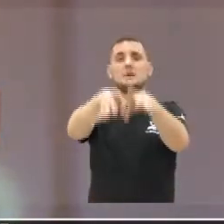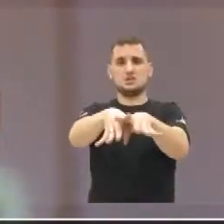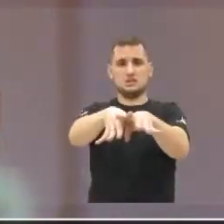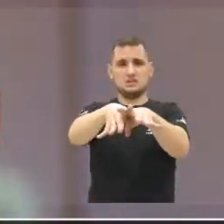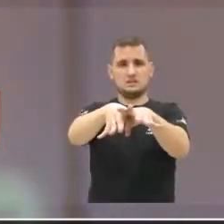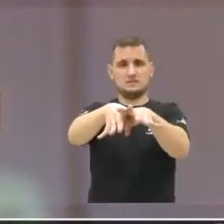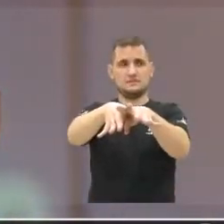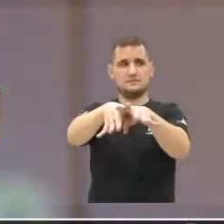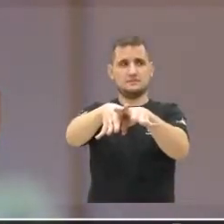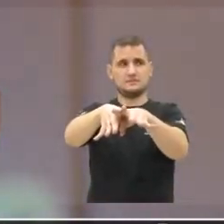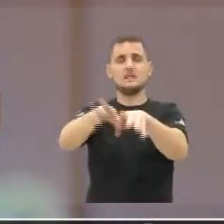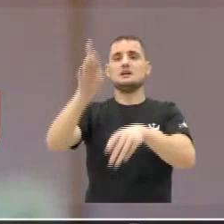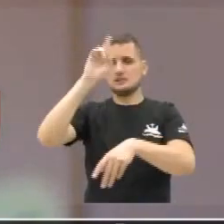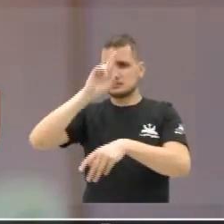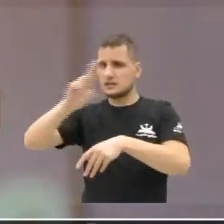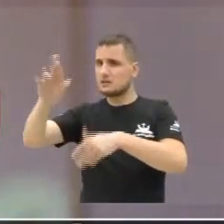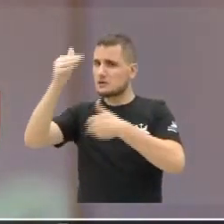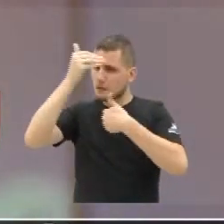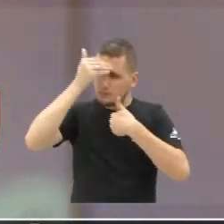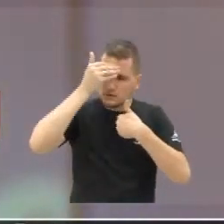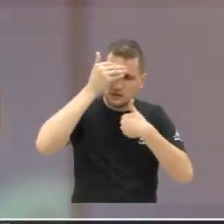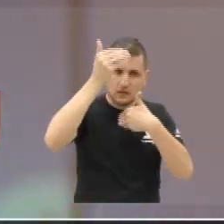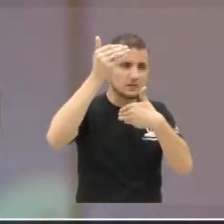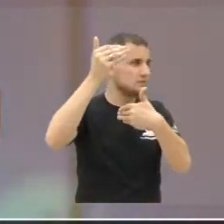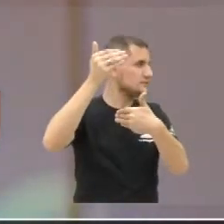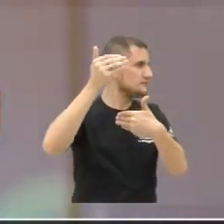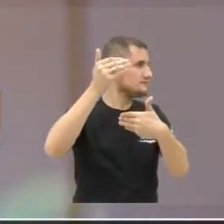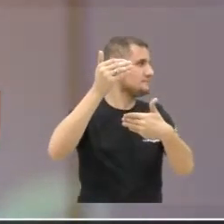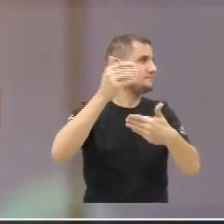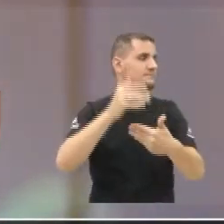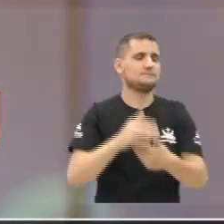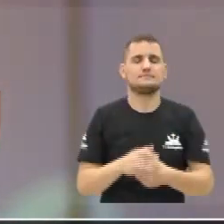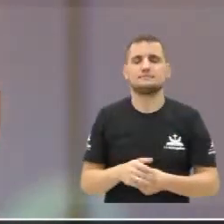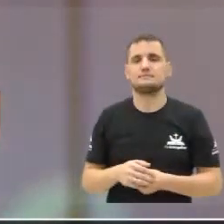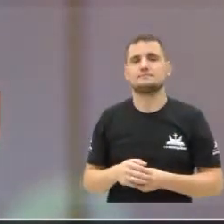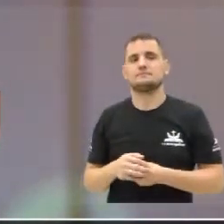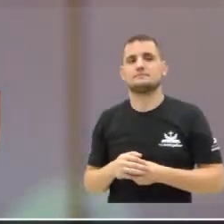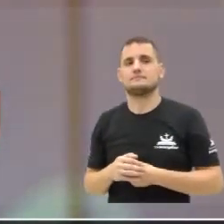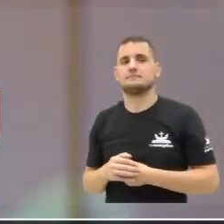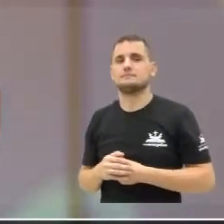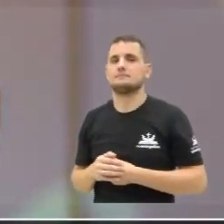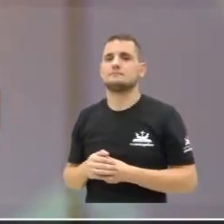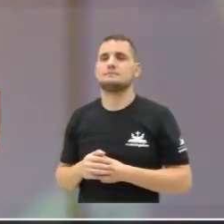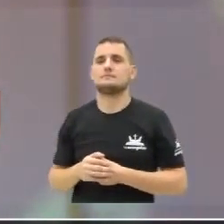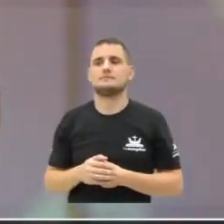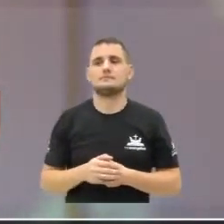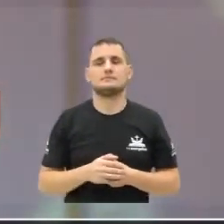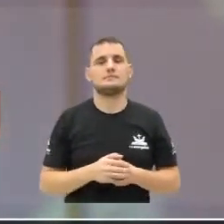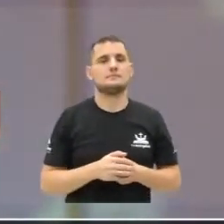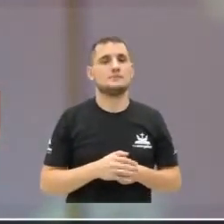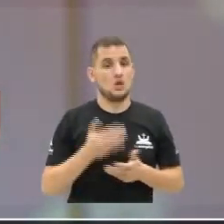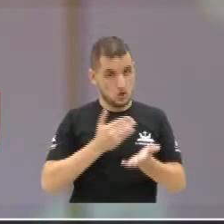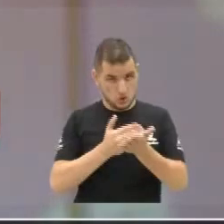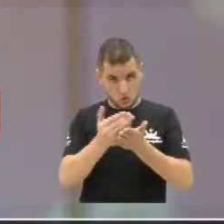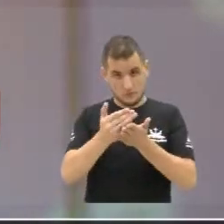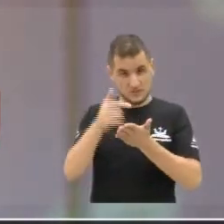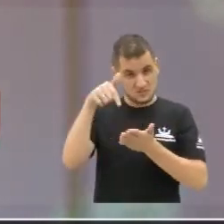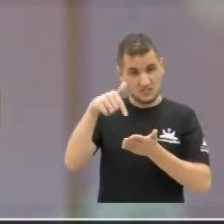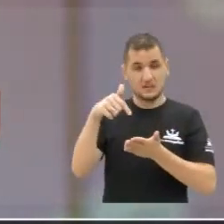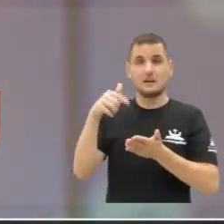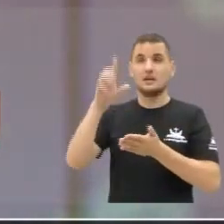Obrigado, Senhor. Obrigado, Senhor. Obrigada, Senhor. Porque no começo eu me dava visualização de toda